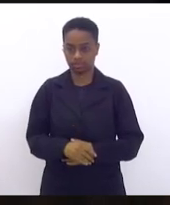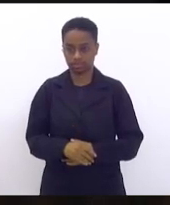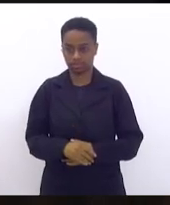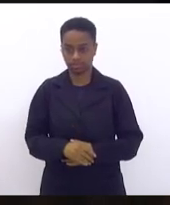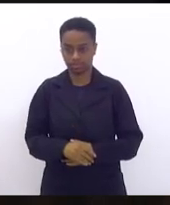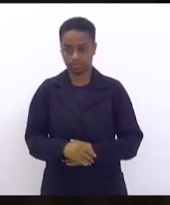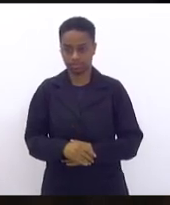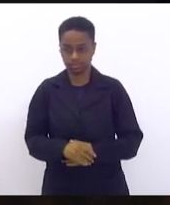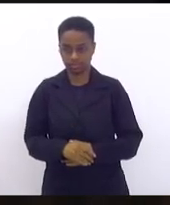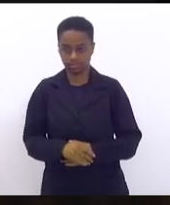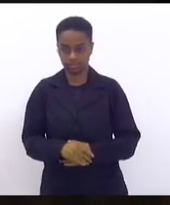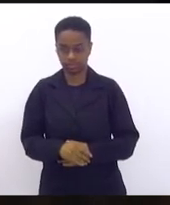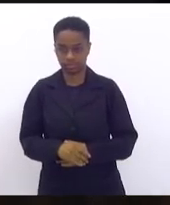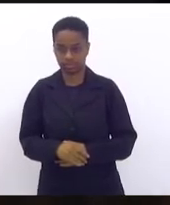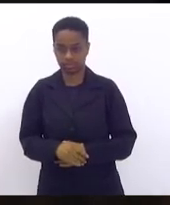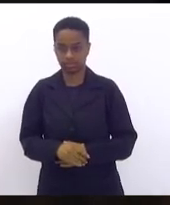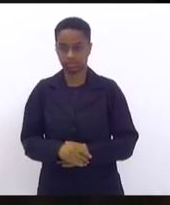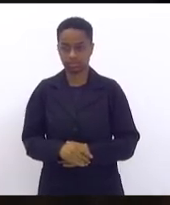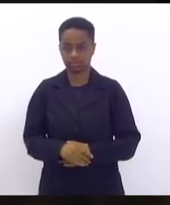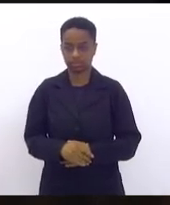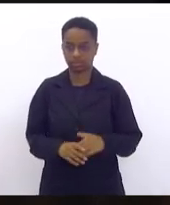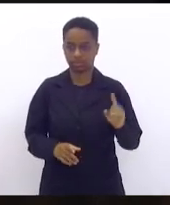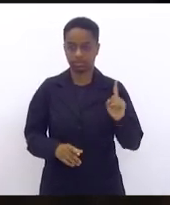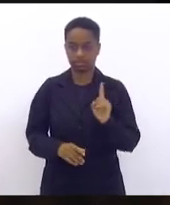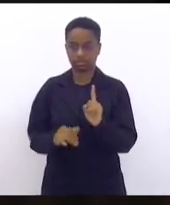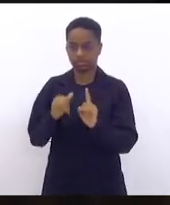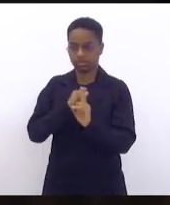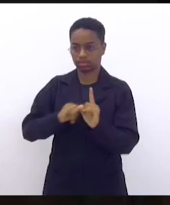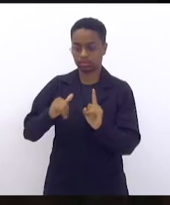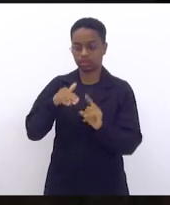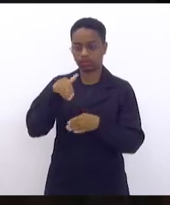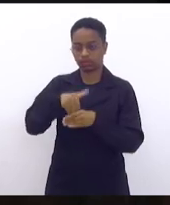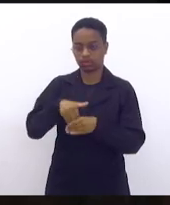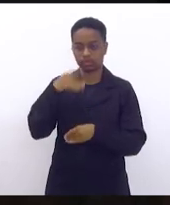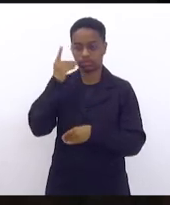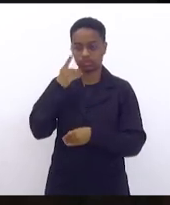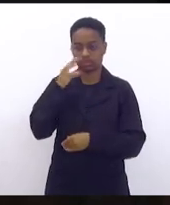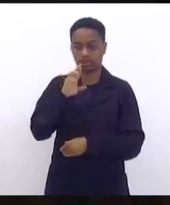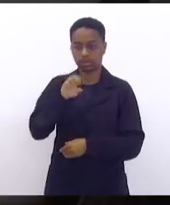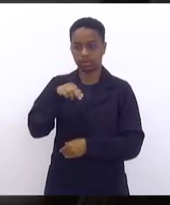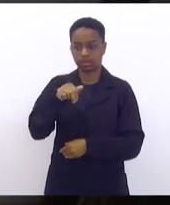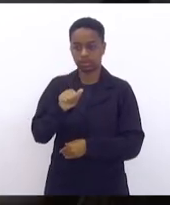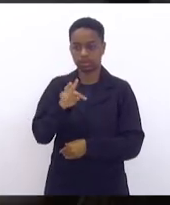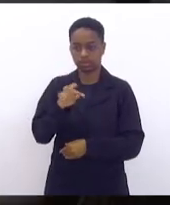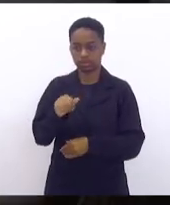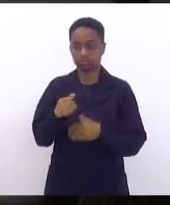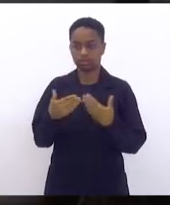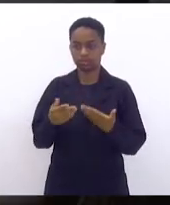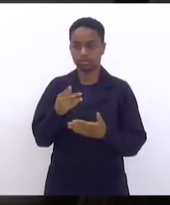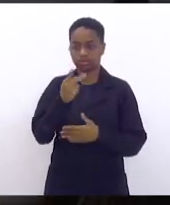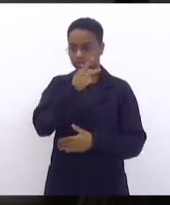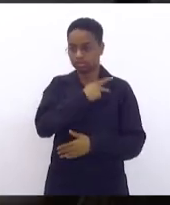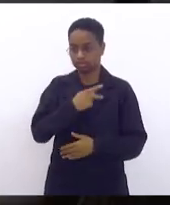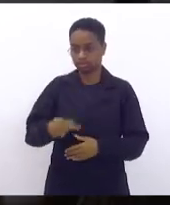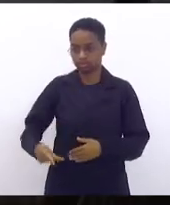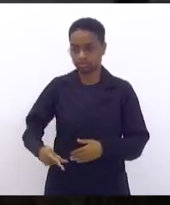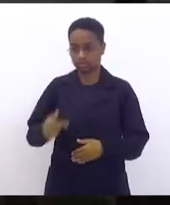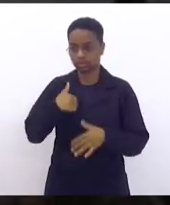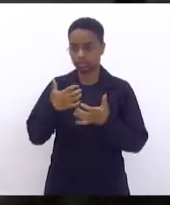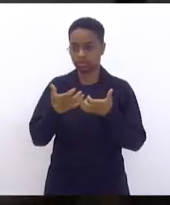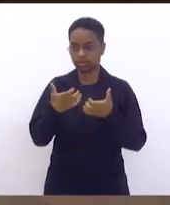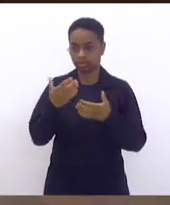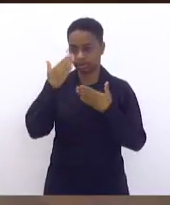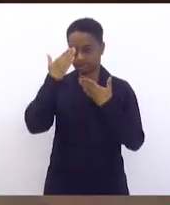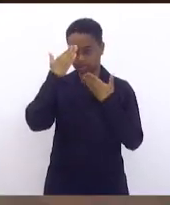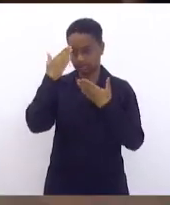para declaração de voto, deputada autora Renata Souza. Senhor presidente, quero agradecer a todas as deputadas